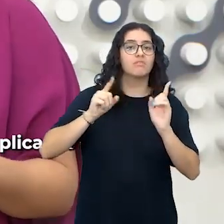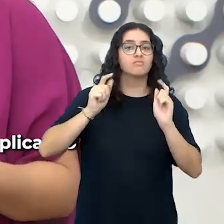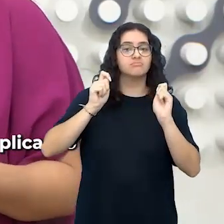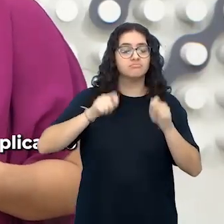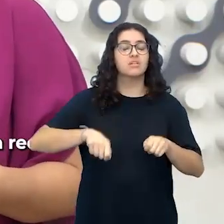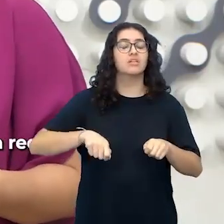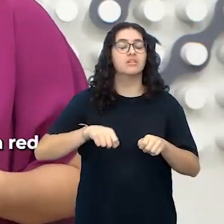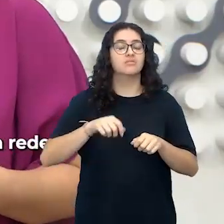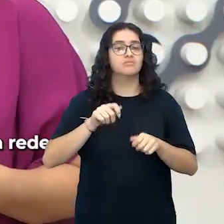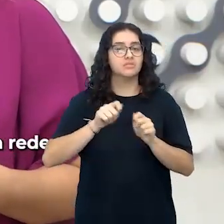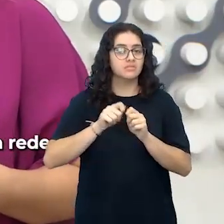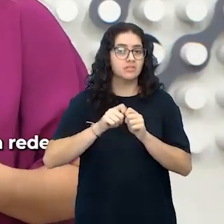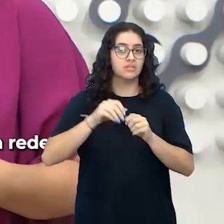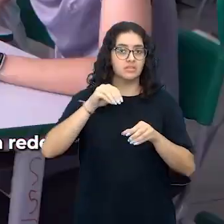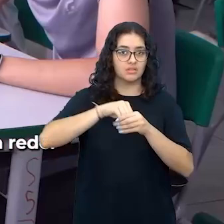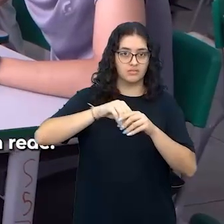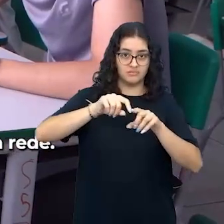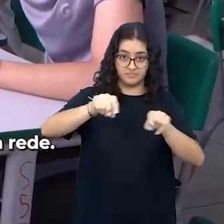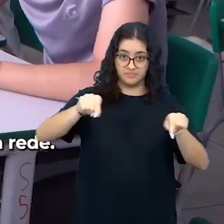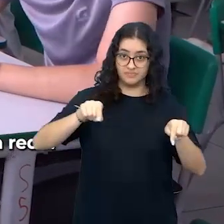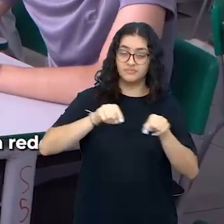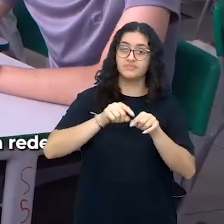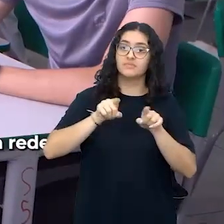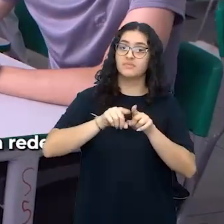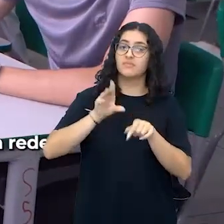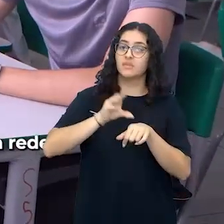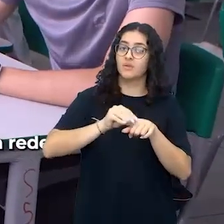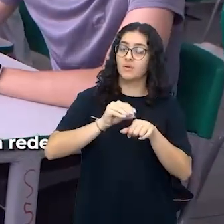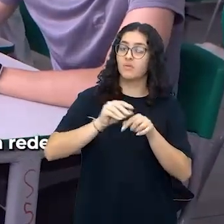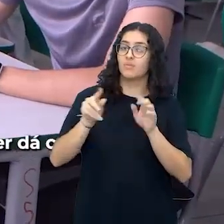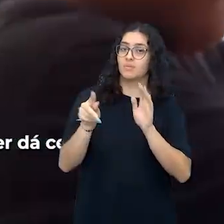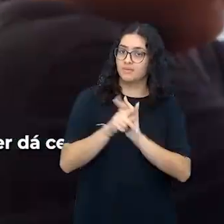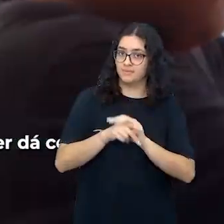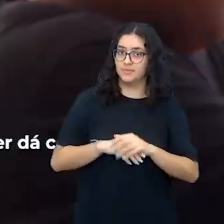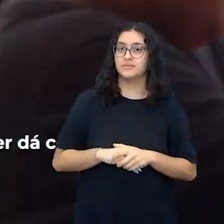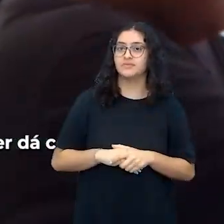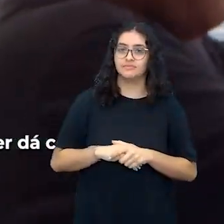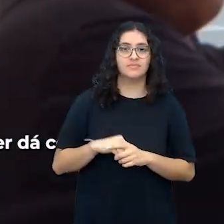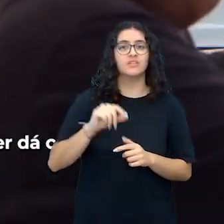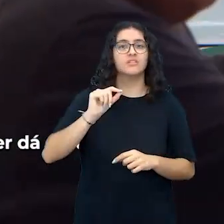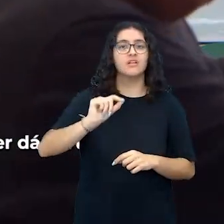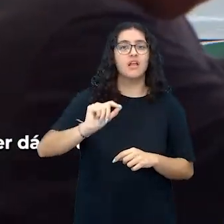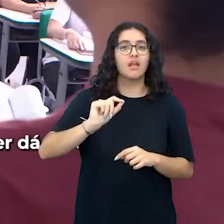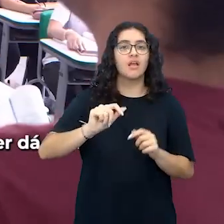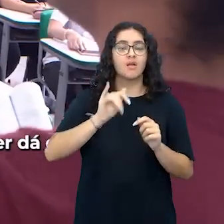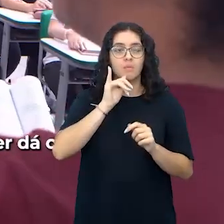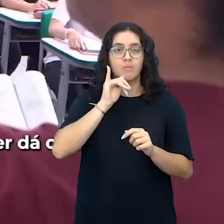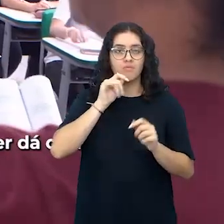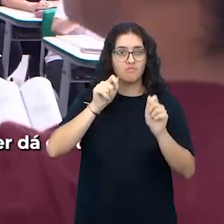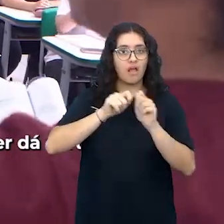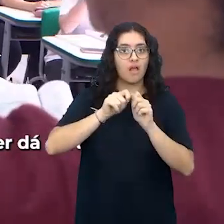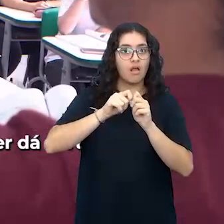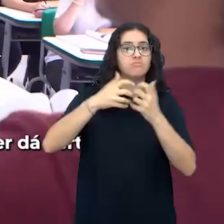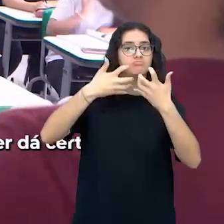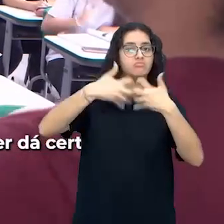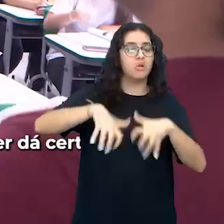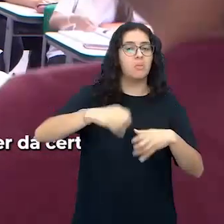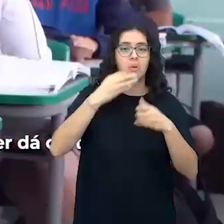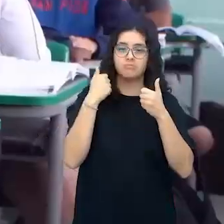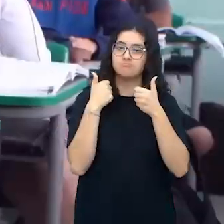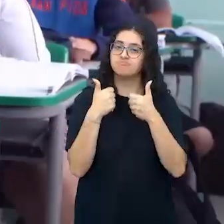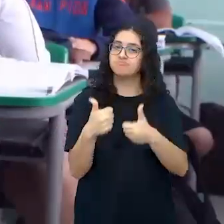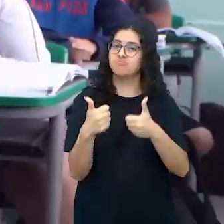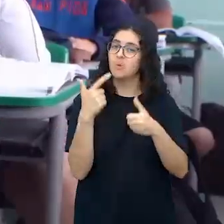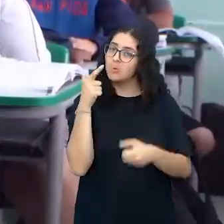para aplicação em sala de aula, com o conhecimento da própria rede. Então, o que a rede faz que super funciona, que super dá